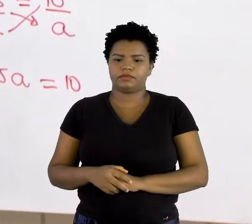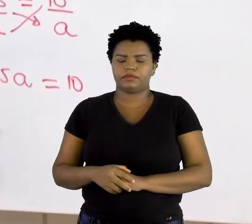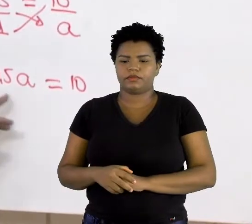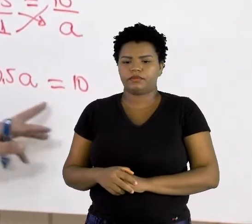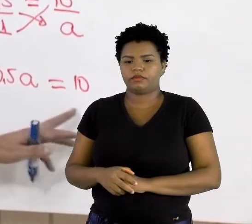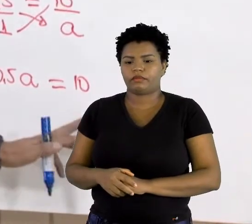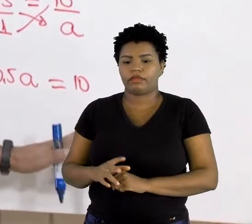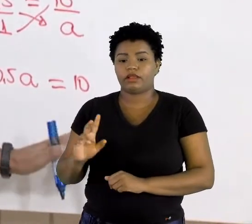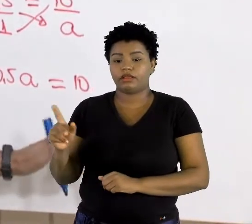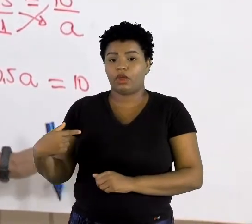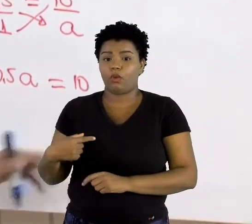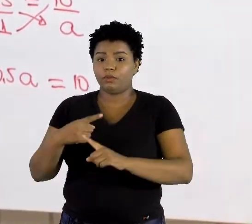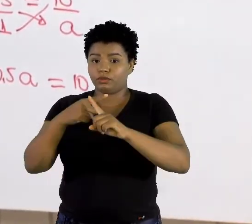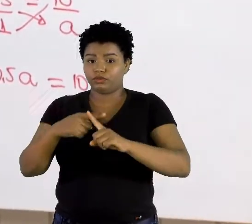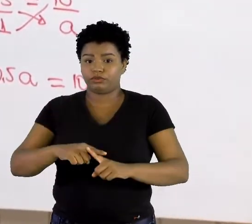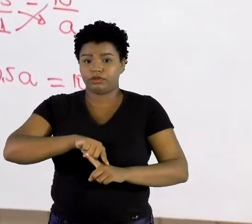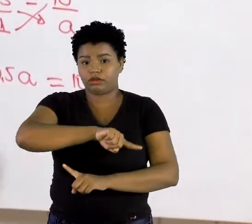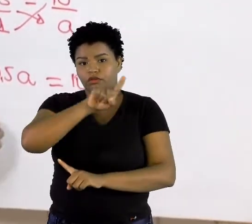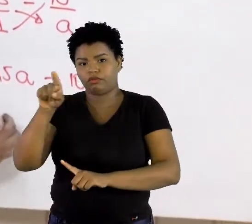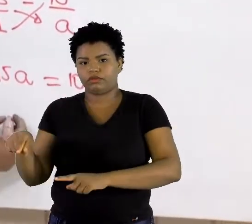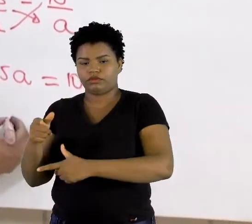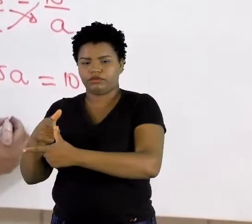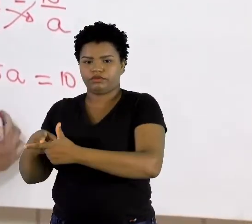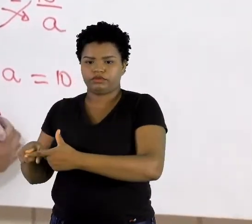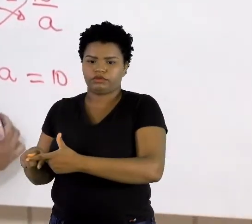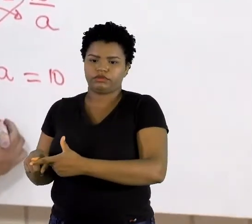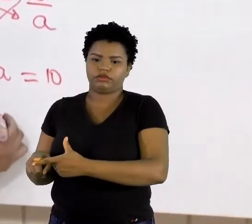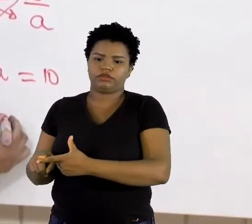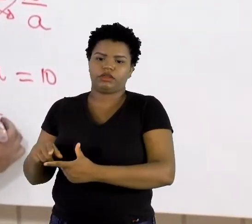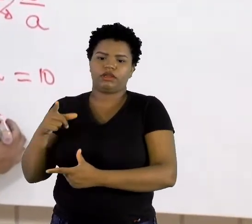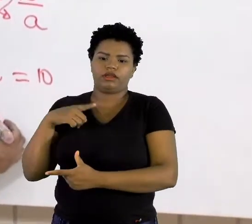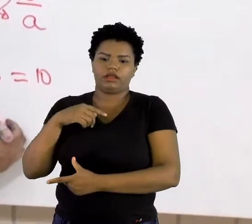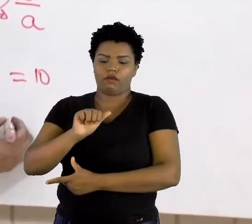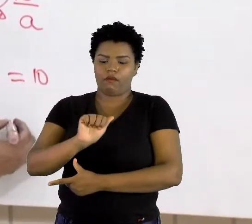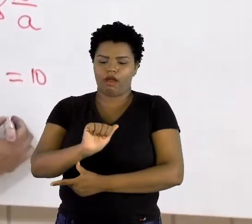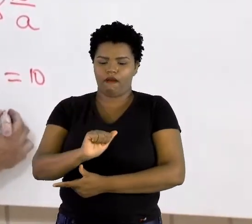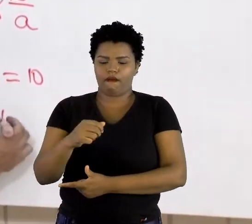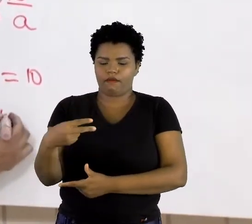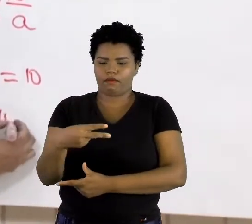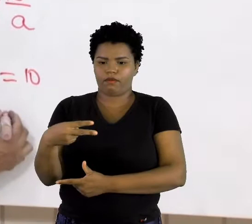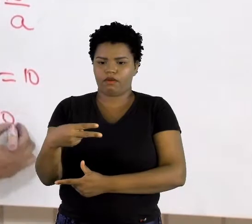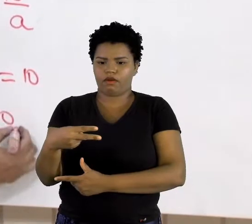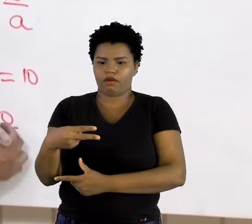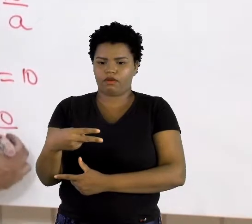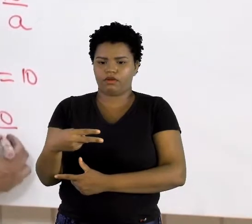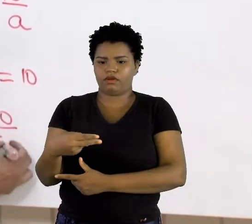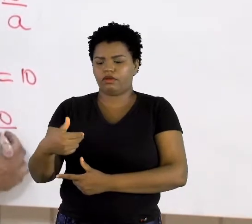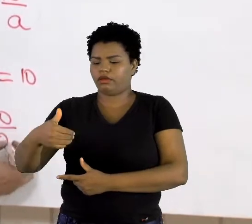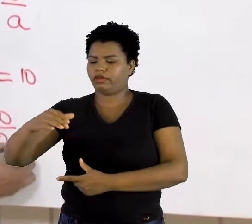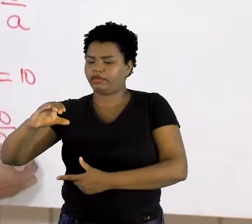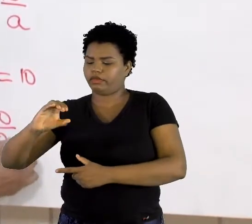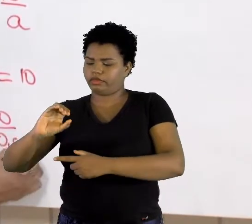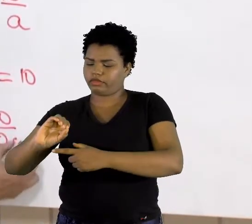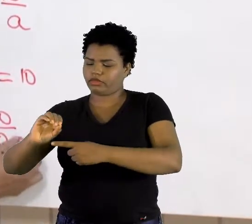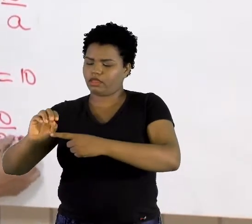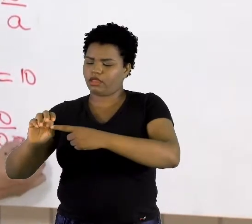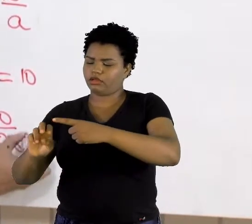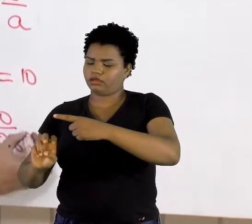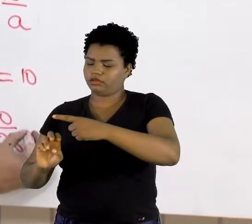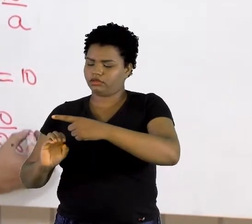que está multiplicando vai passar a dividir. Então eu tenho que o A são 10 sobre